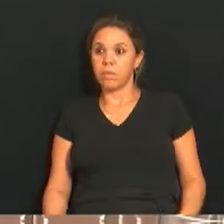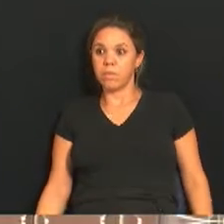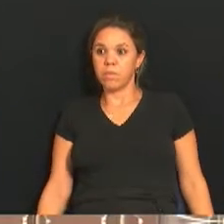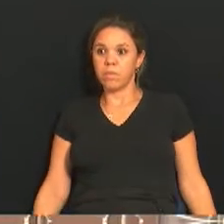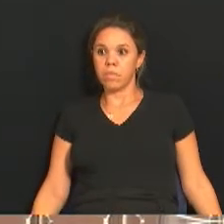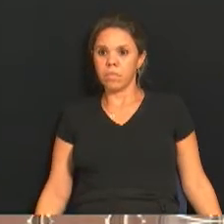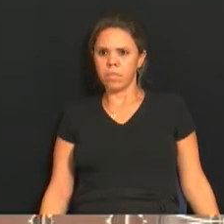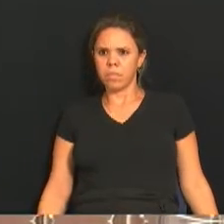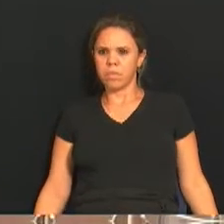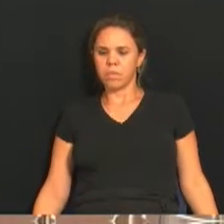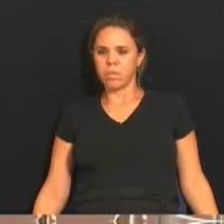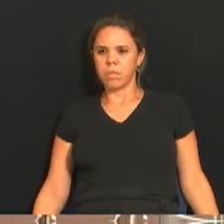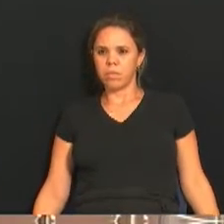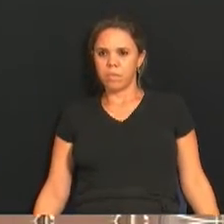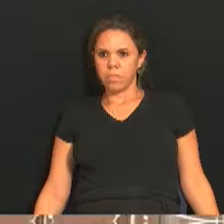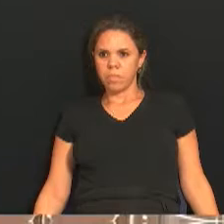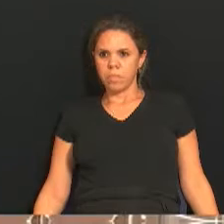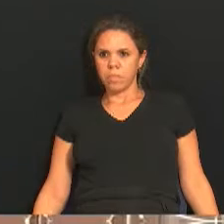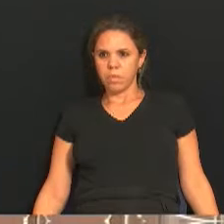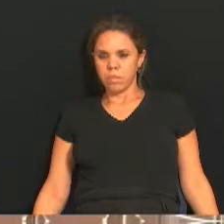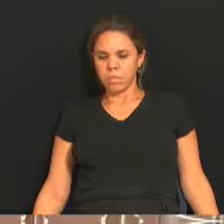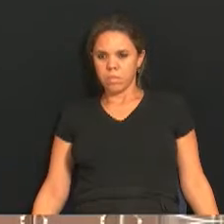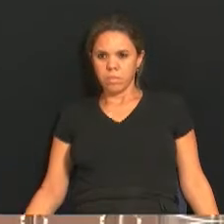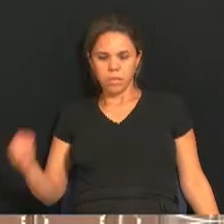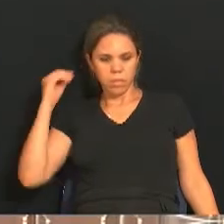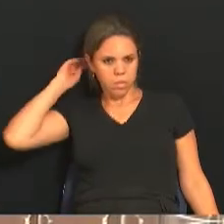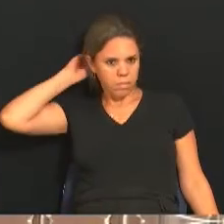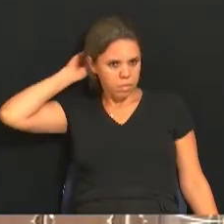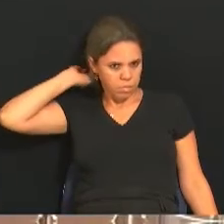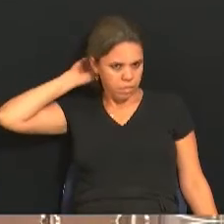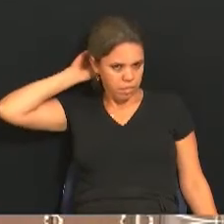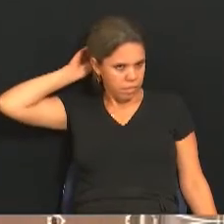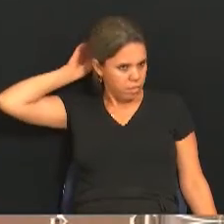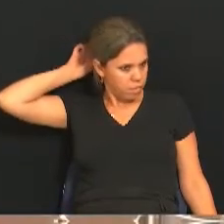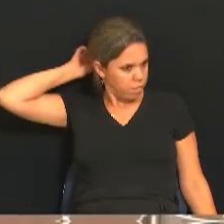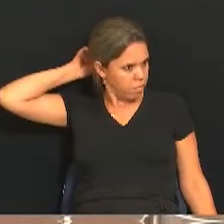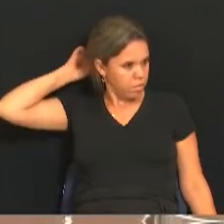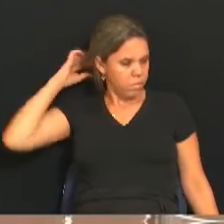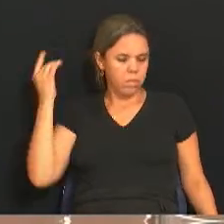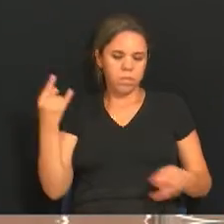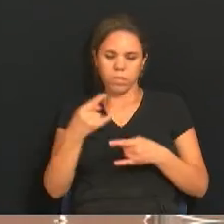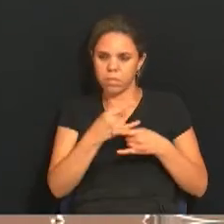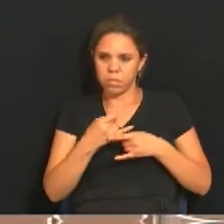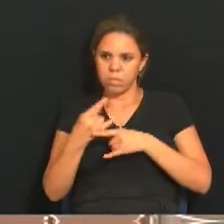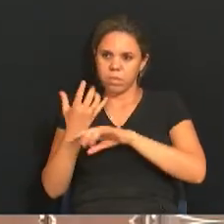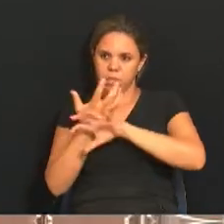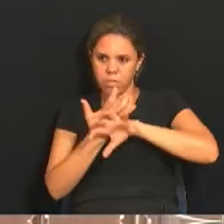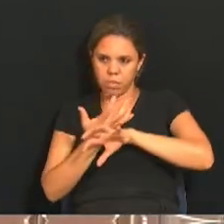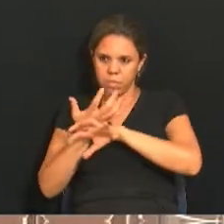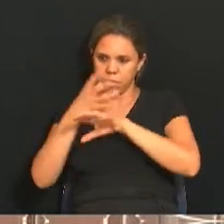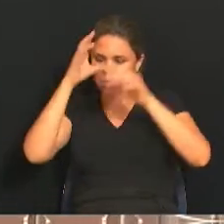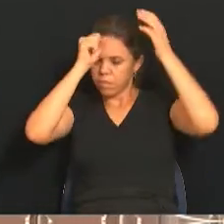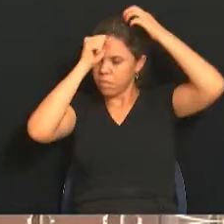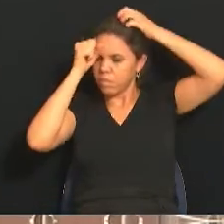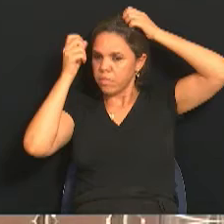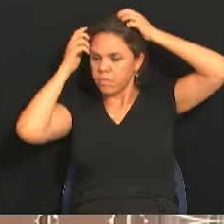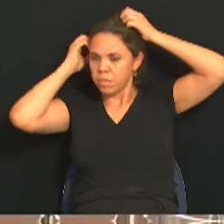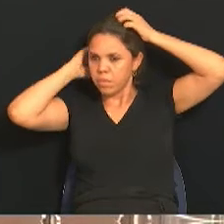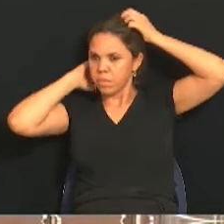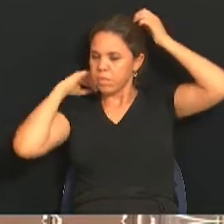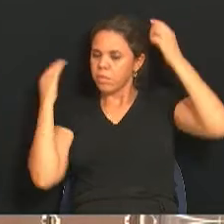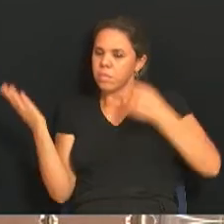Hoje todo mundo mexe com Zoom, com Meet, né? A gente vai aprendendo aí, né, a mexer com essa